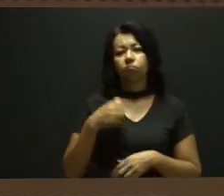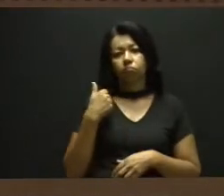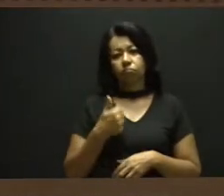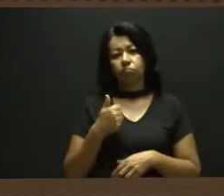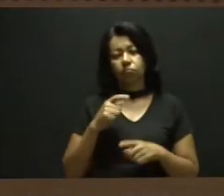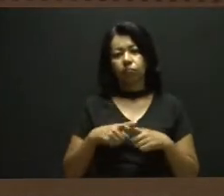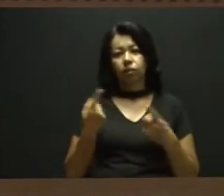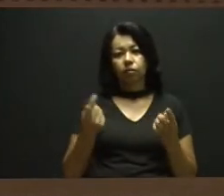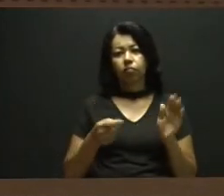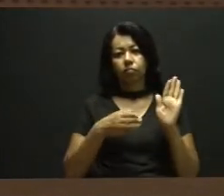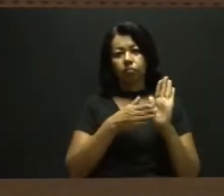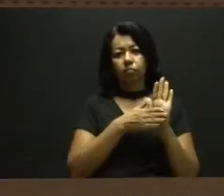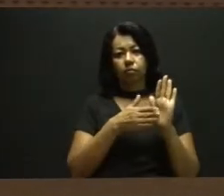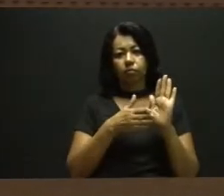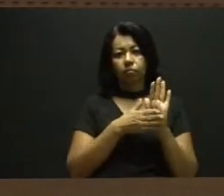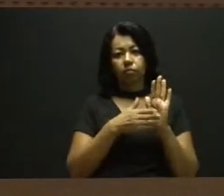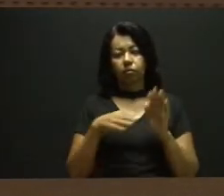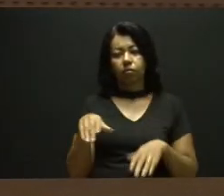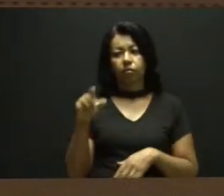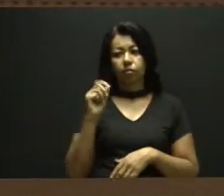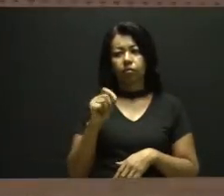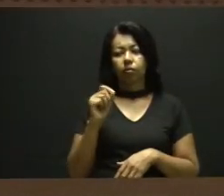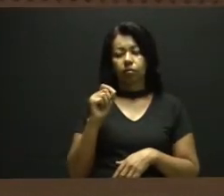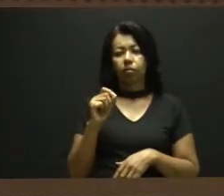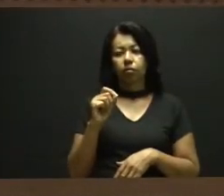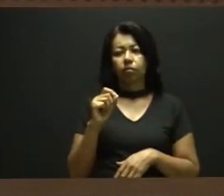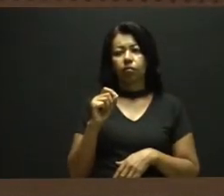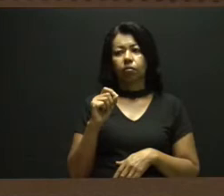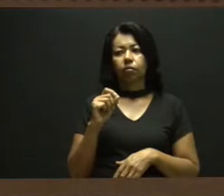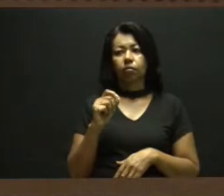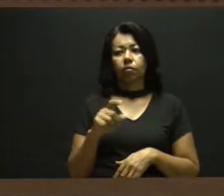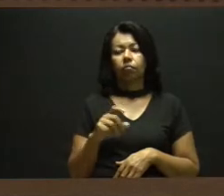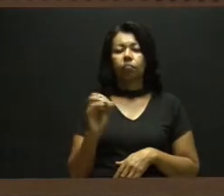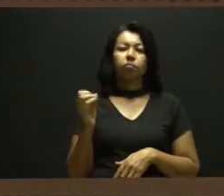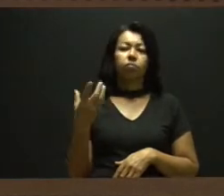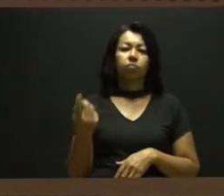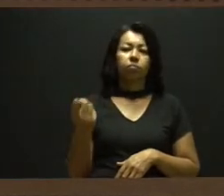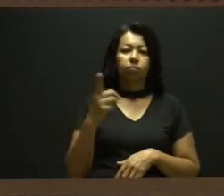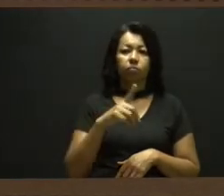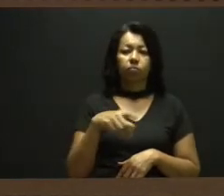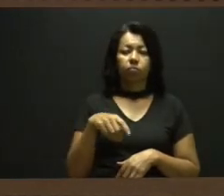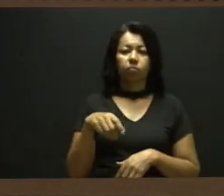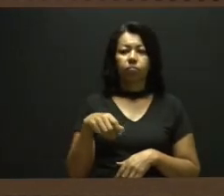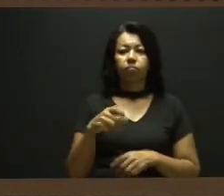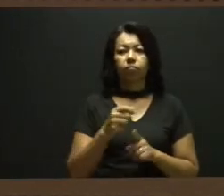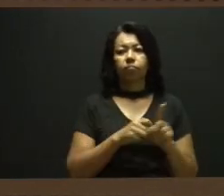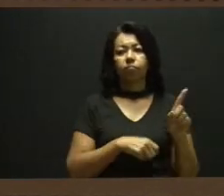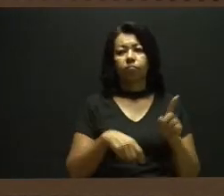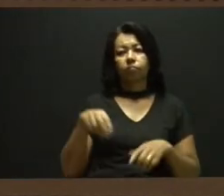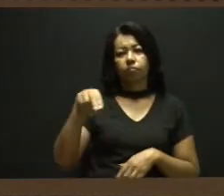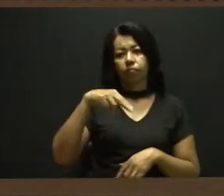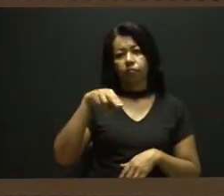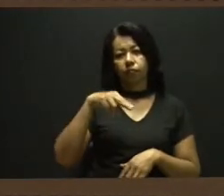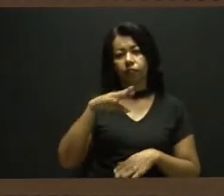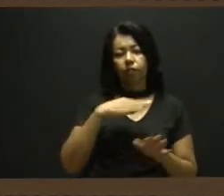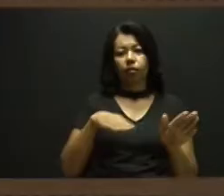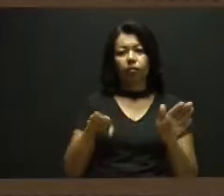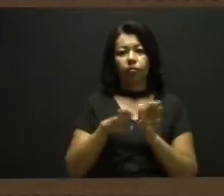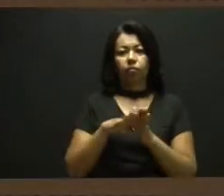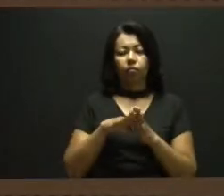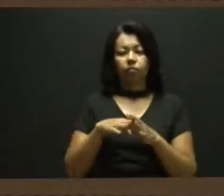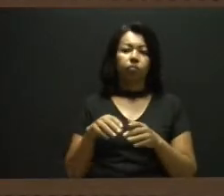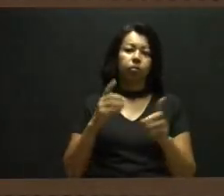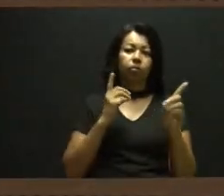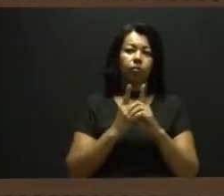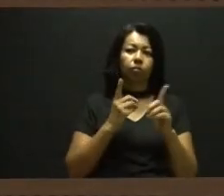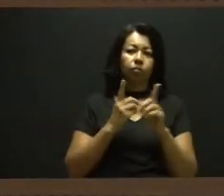uma proposta que eu fui levando nesse decorrer de novembro em todos os eventos que todos